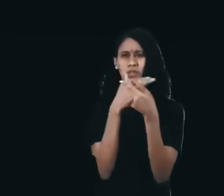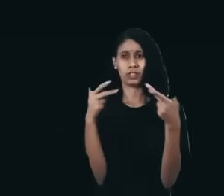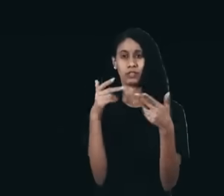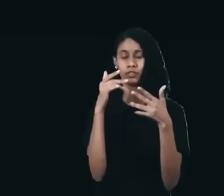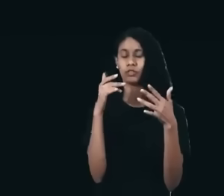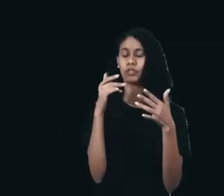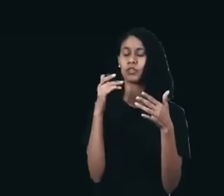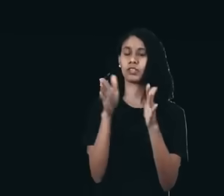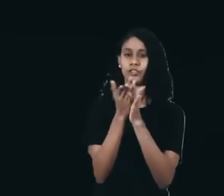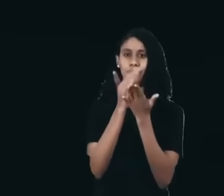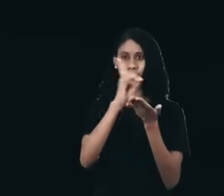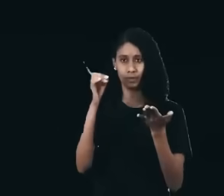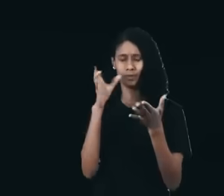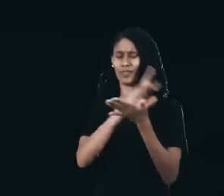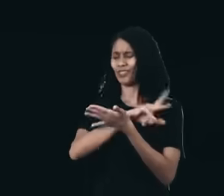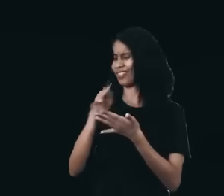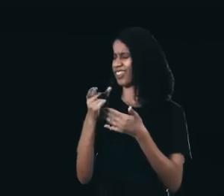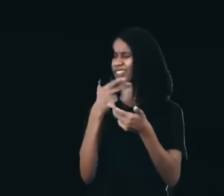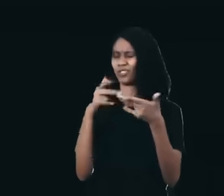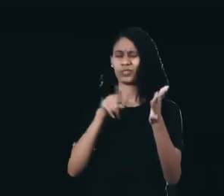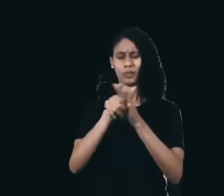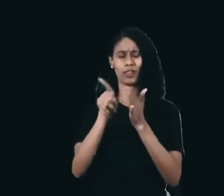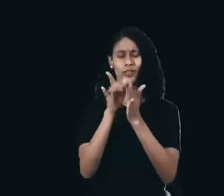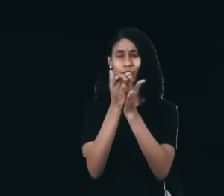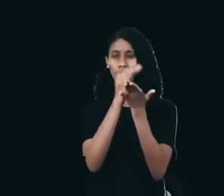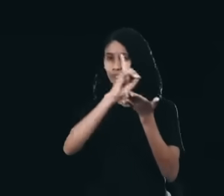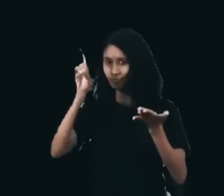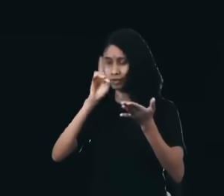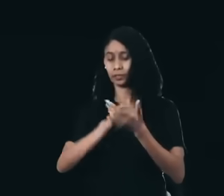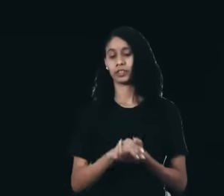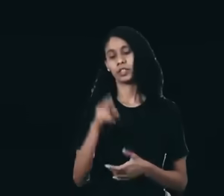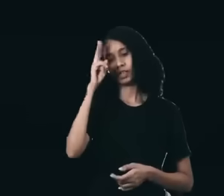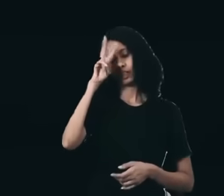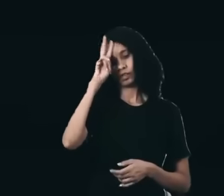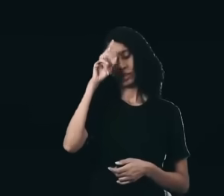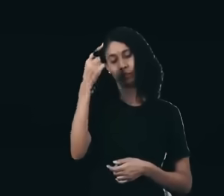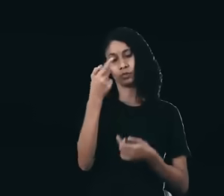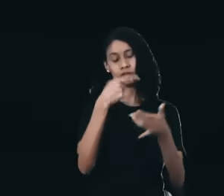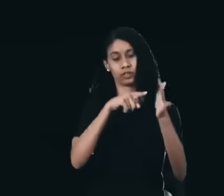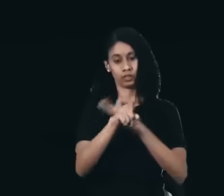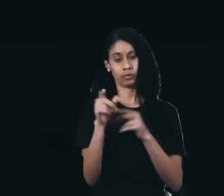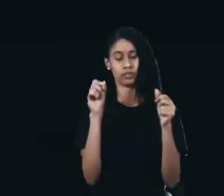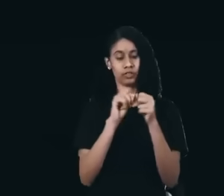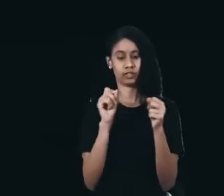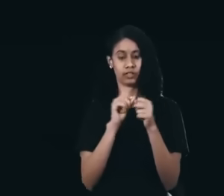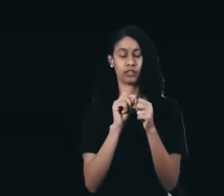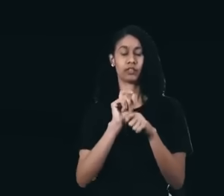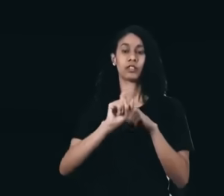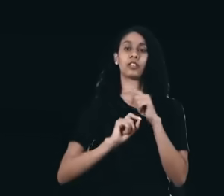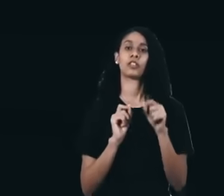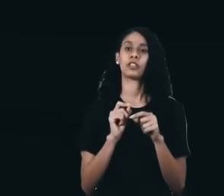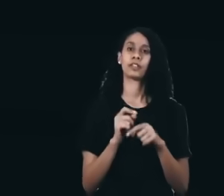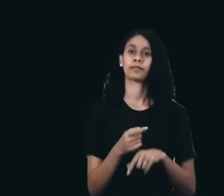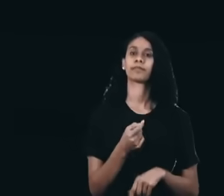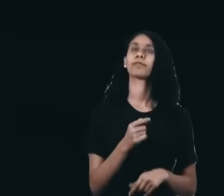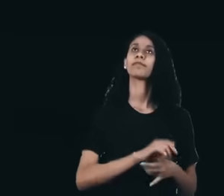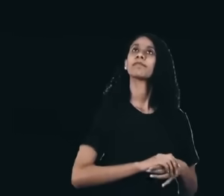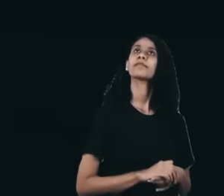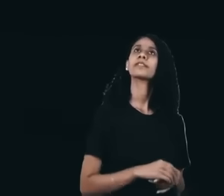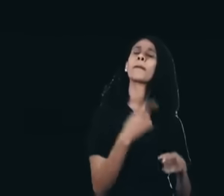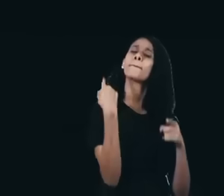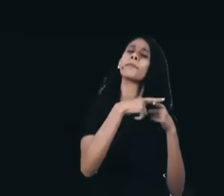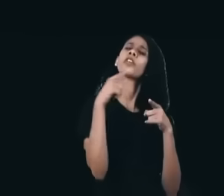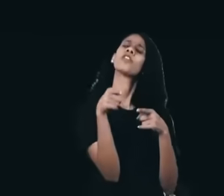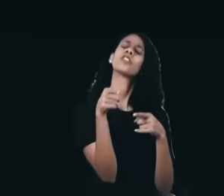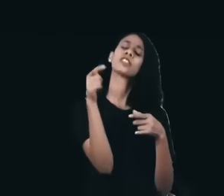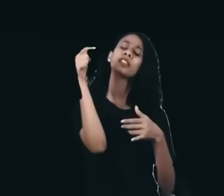teológicas, vários assuntos teológicos. Eram várias perguntas. E eu me lembro que uma das perguntas que um dos pastores fizeram foi assim, por que